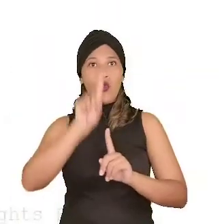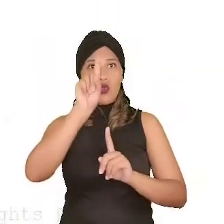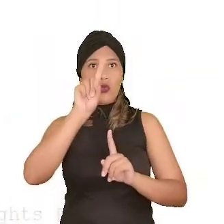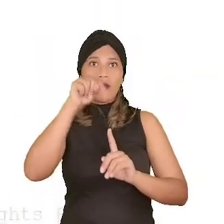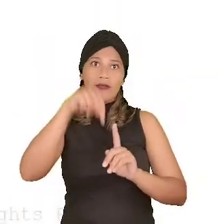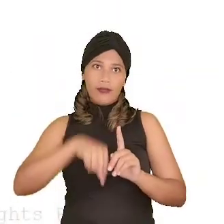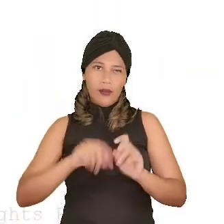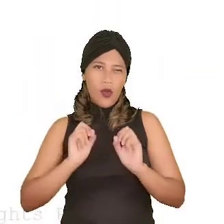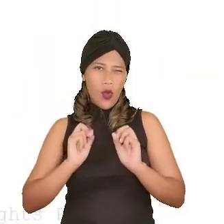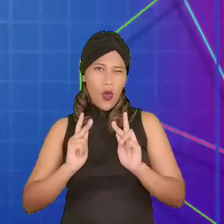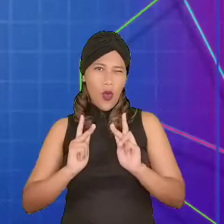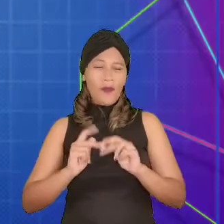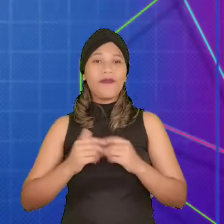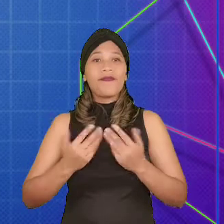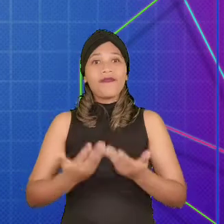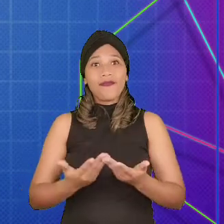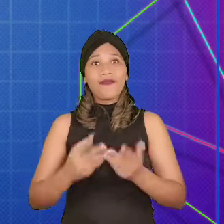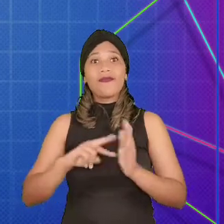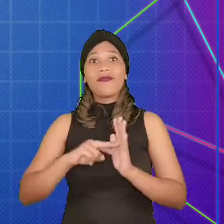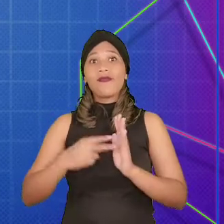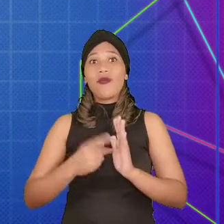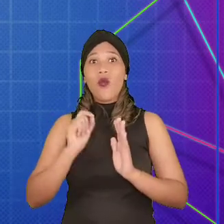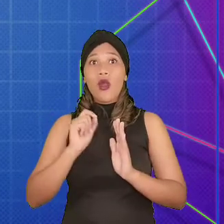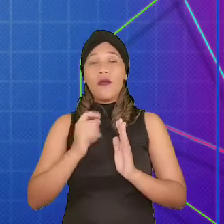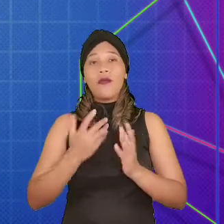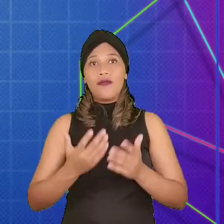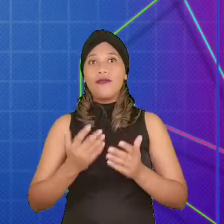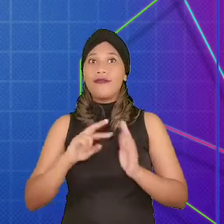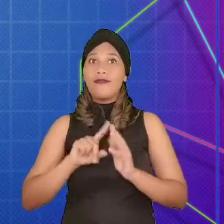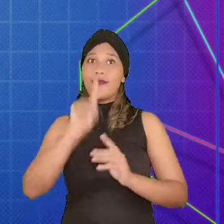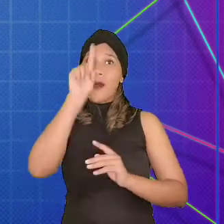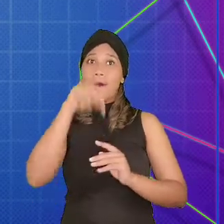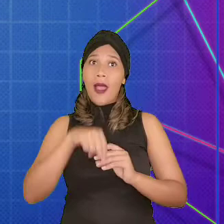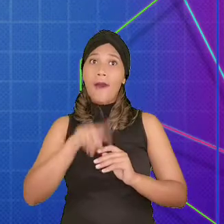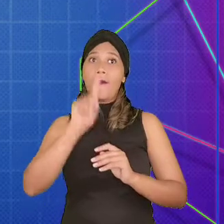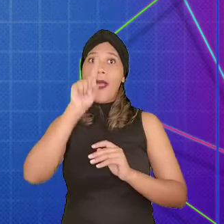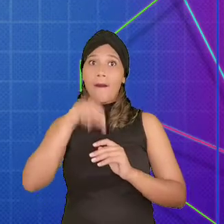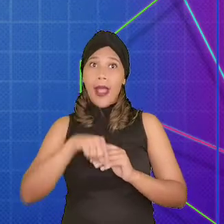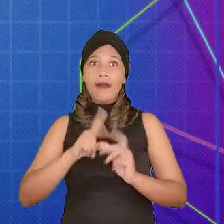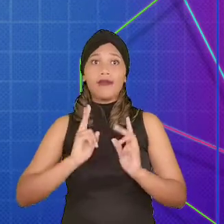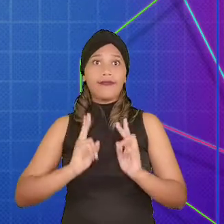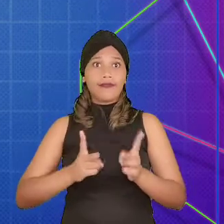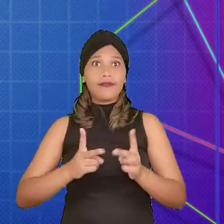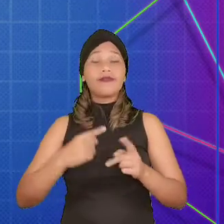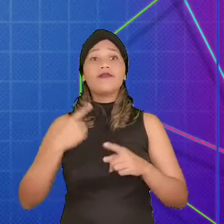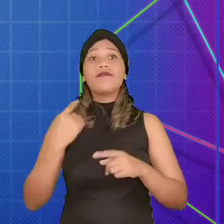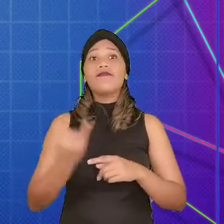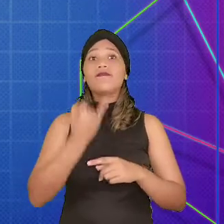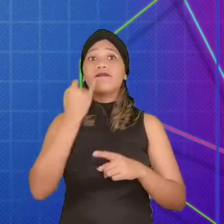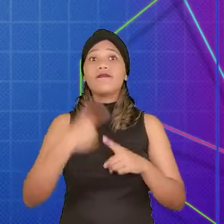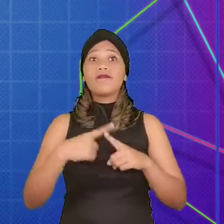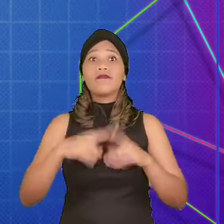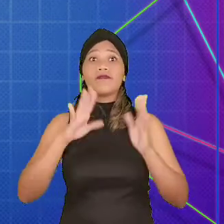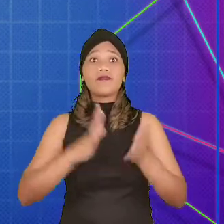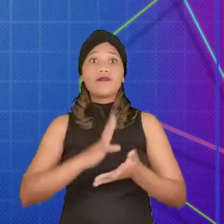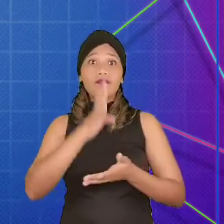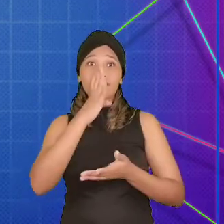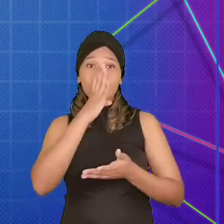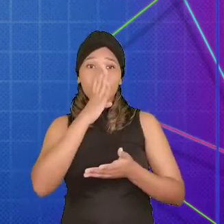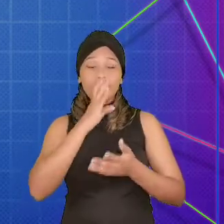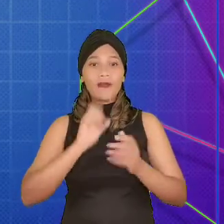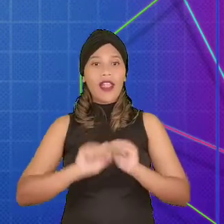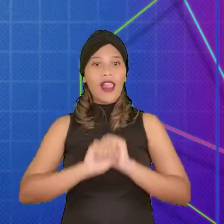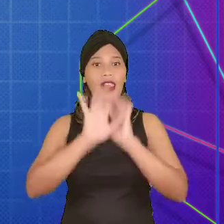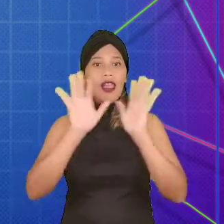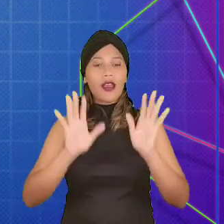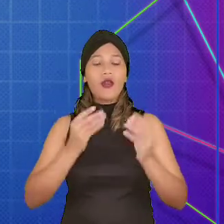valores negativos, positivo para cima, negativo para baixo, ou seja, cima e baixo. Isso é importante porque aqui